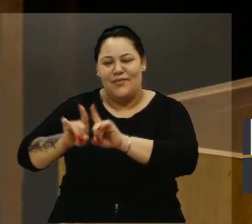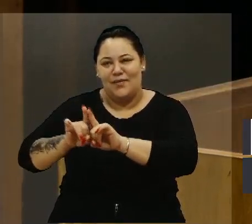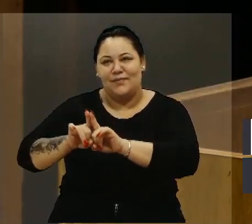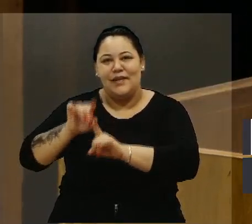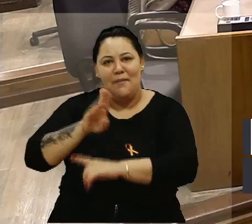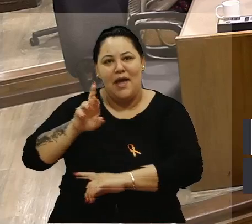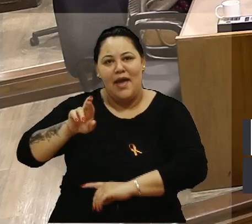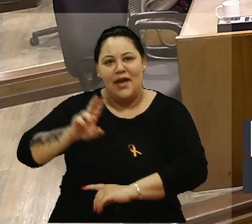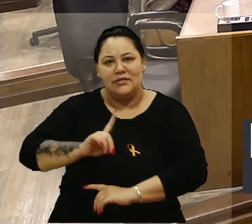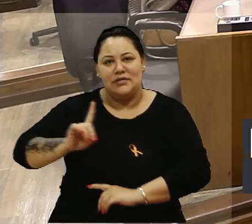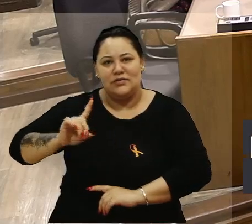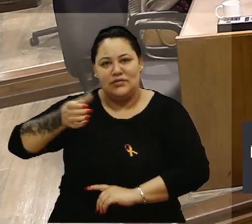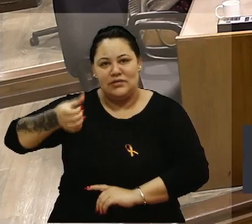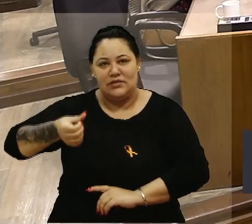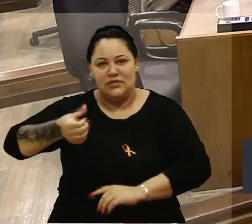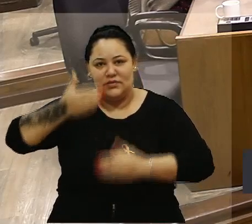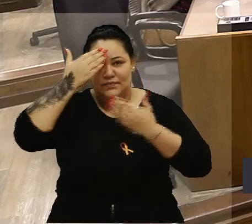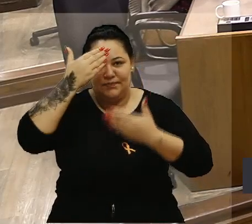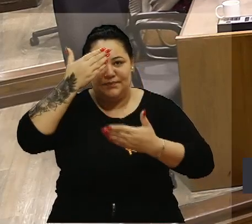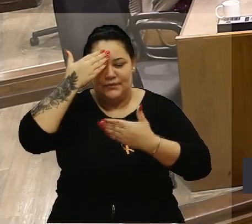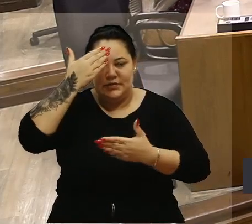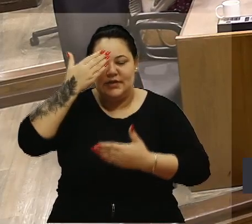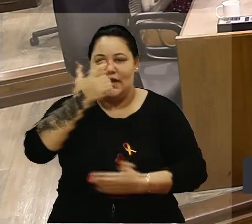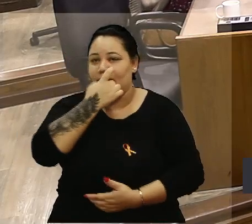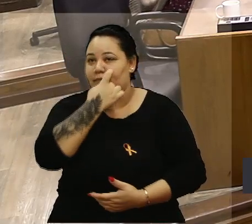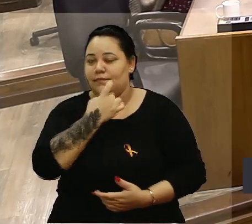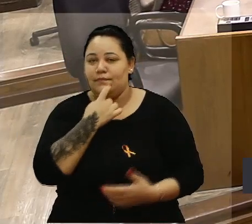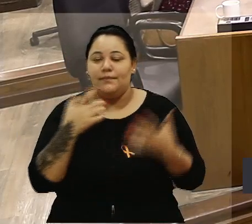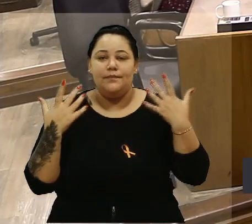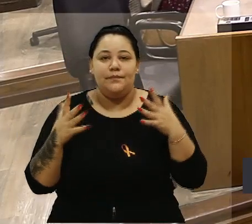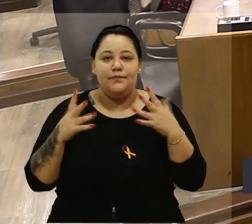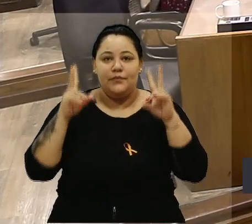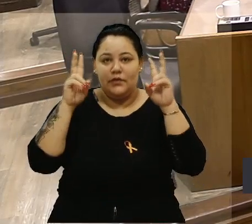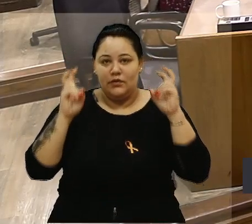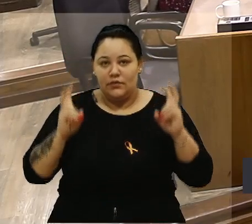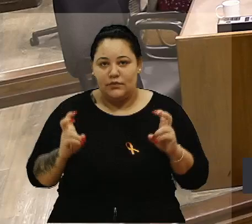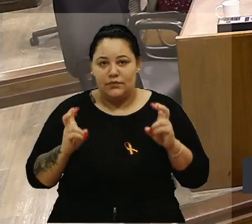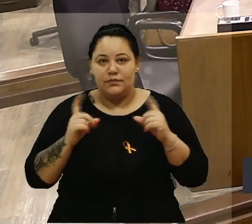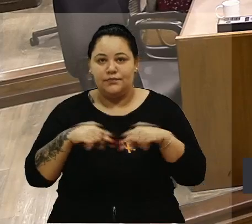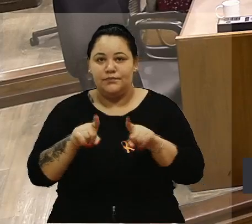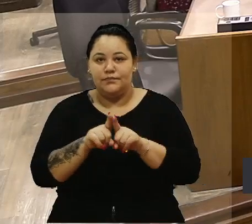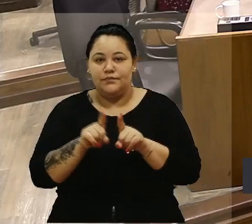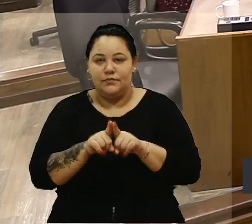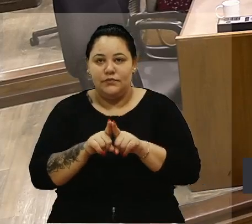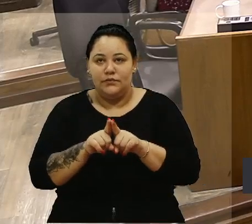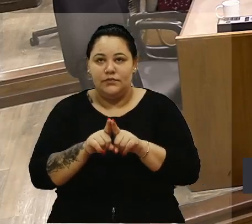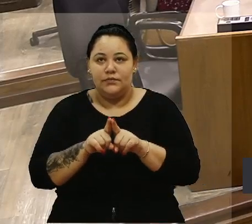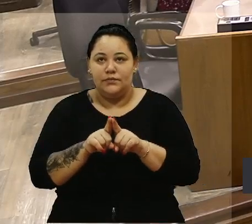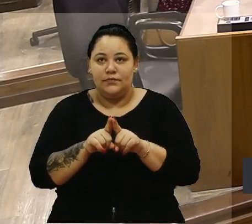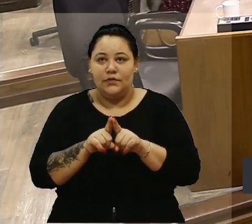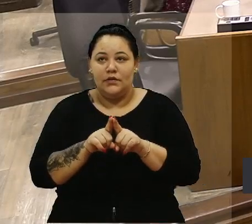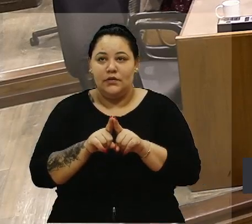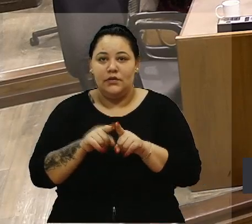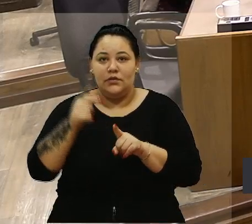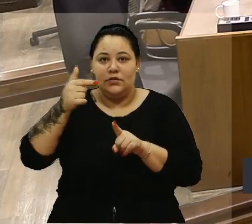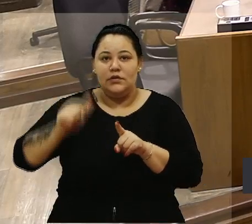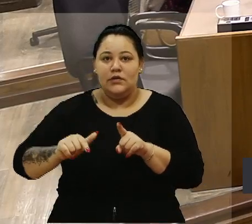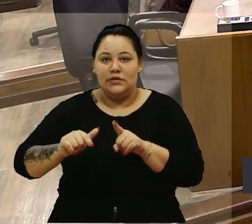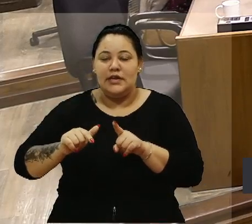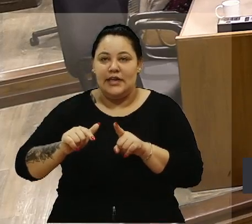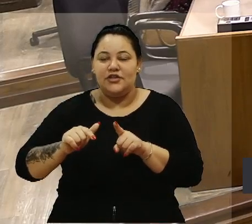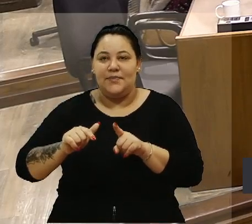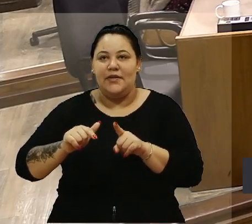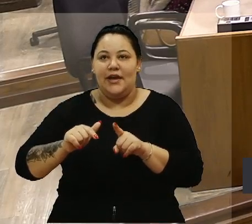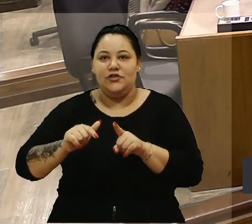parabéns pelo tema. 2 situações que eu acho que precisam ser relatadas. Primeiro é a questão da rótula da Madal, onde novamente foram instalados